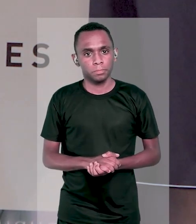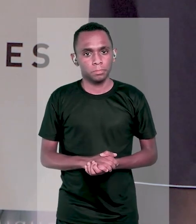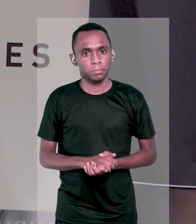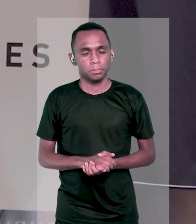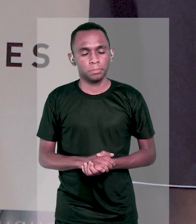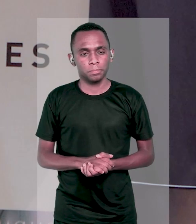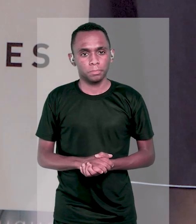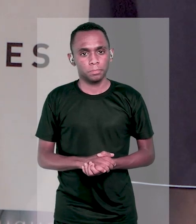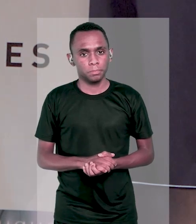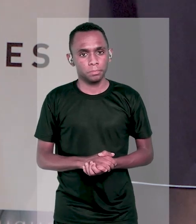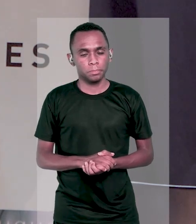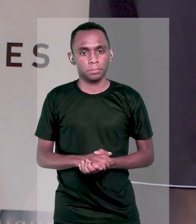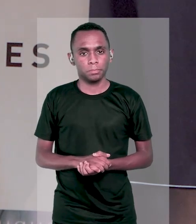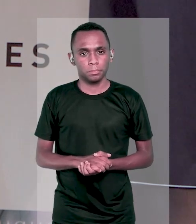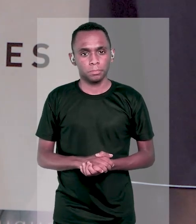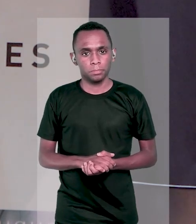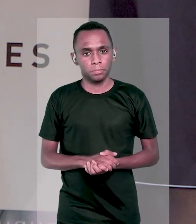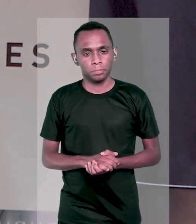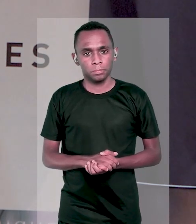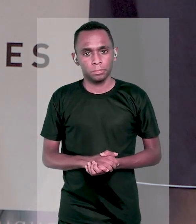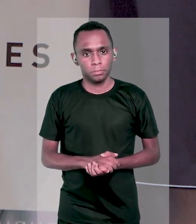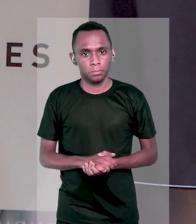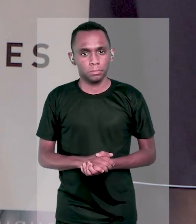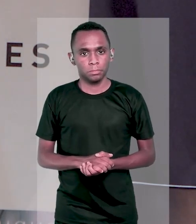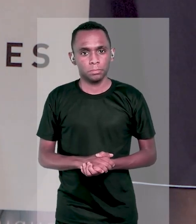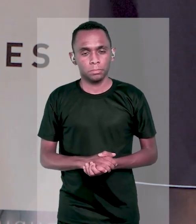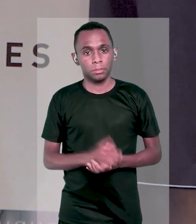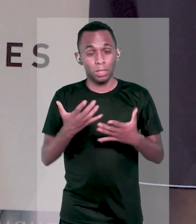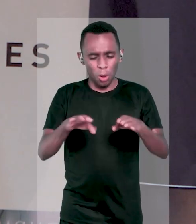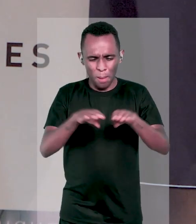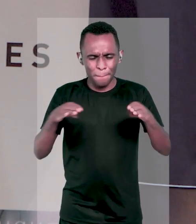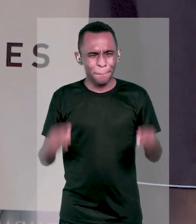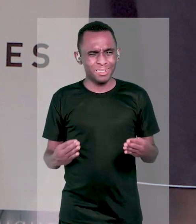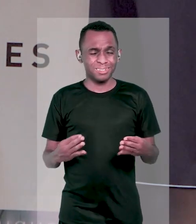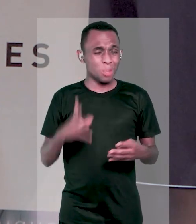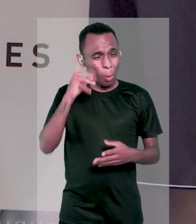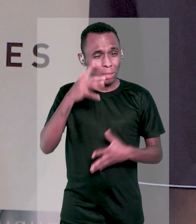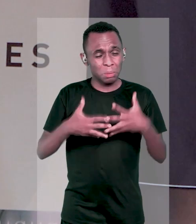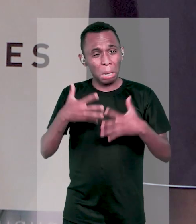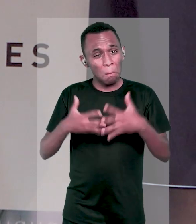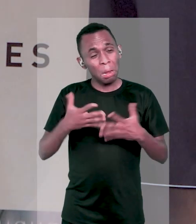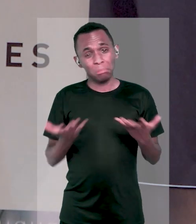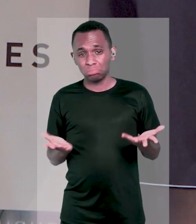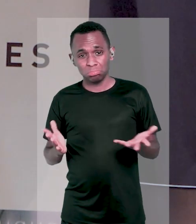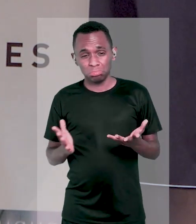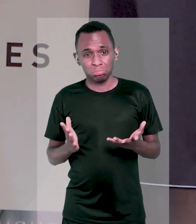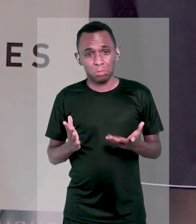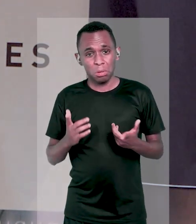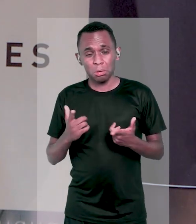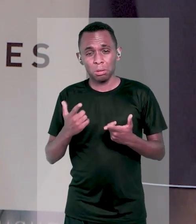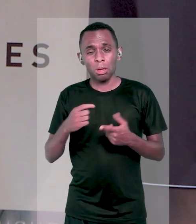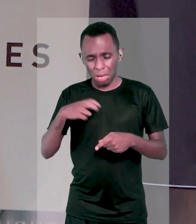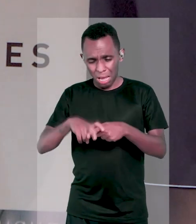no dia da exposição a essa exposição que tinha